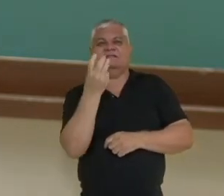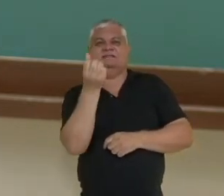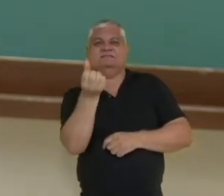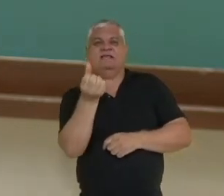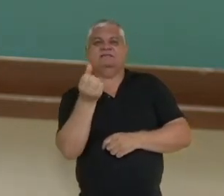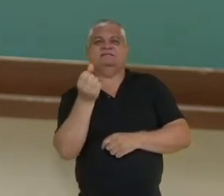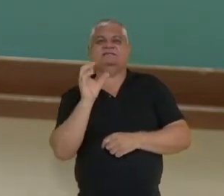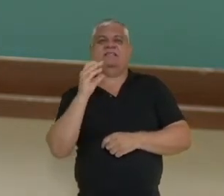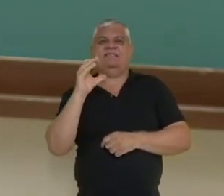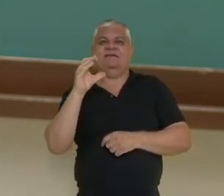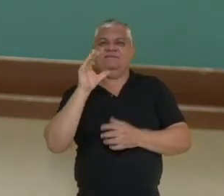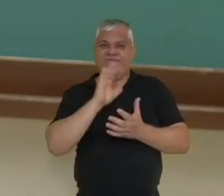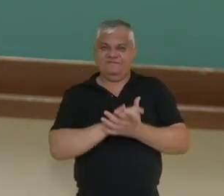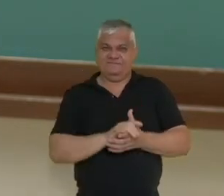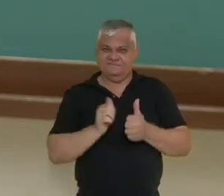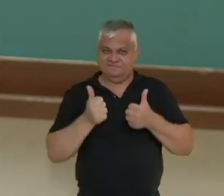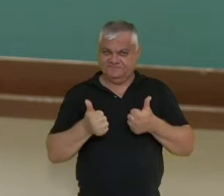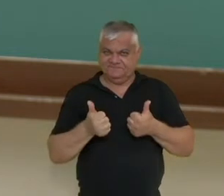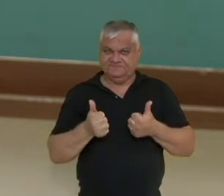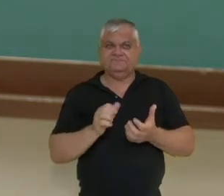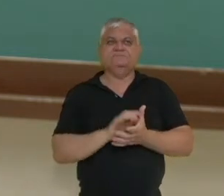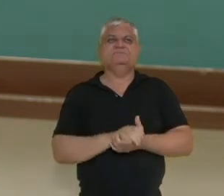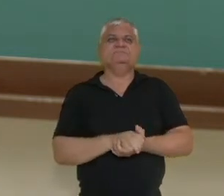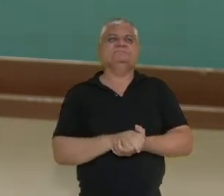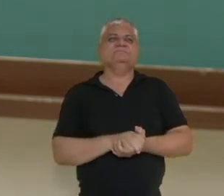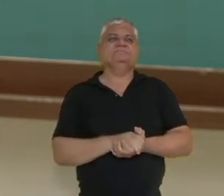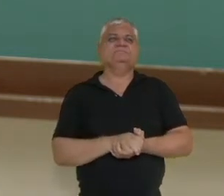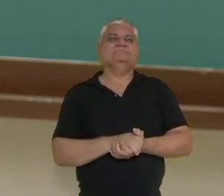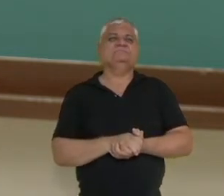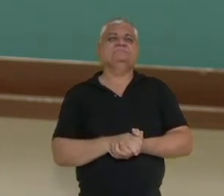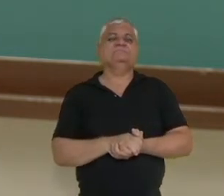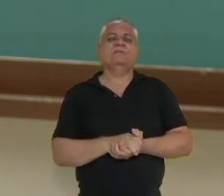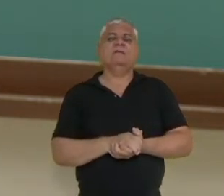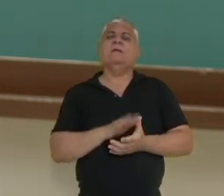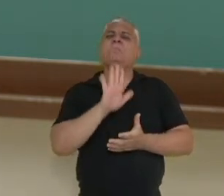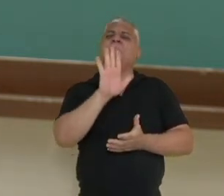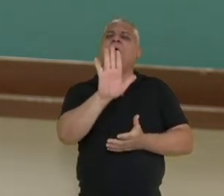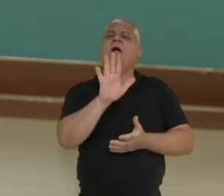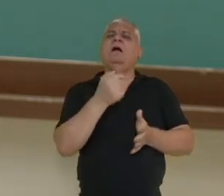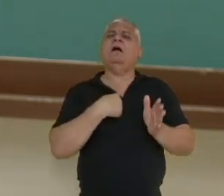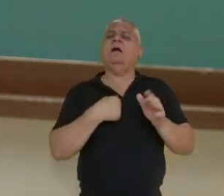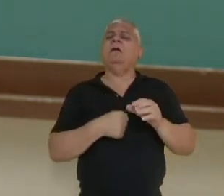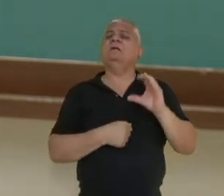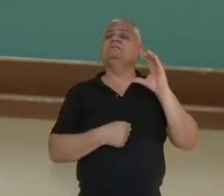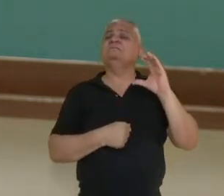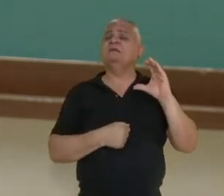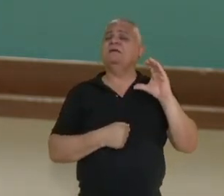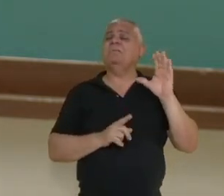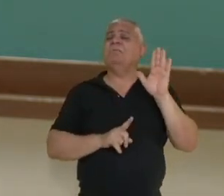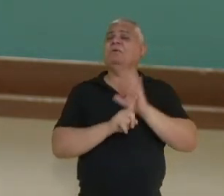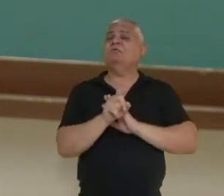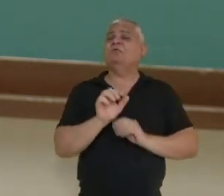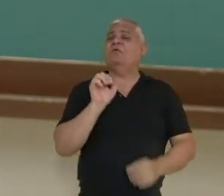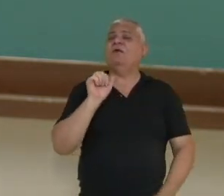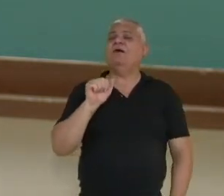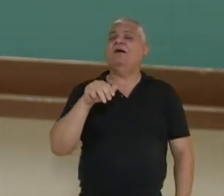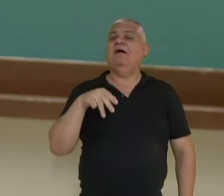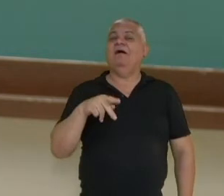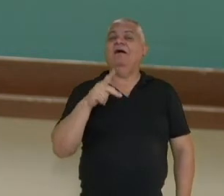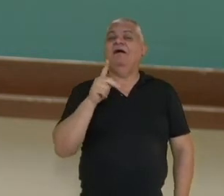R$16,36, ok? Bom, e por fim, na letra C, ele pede para